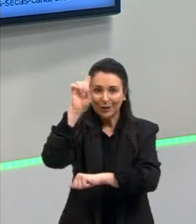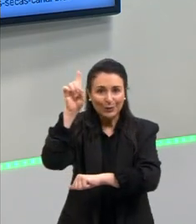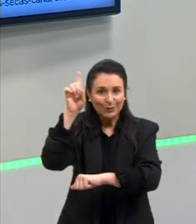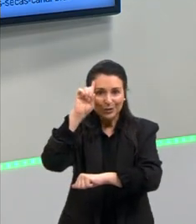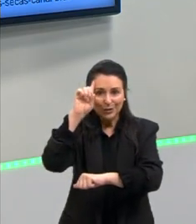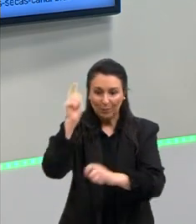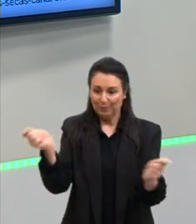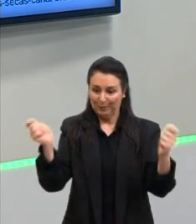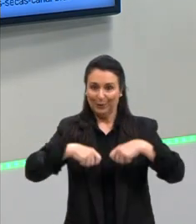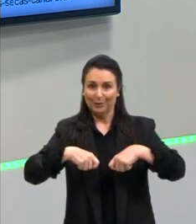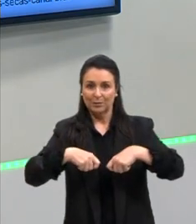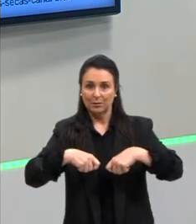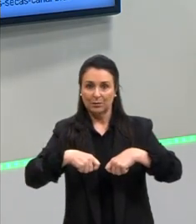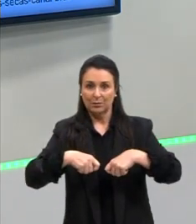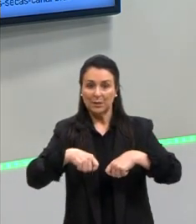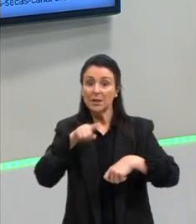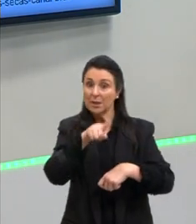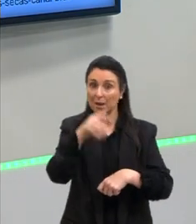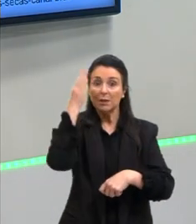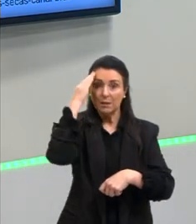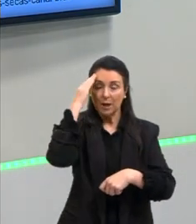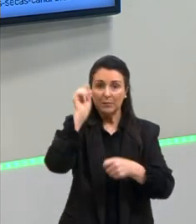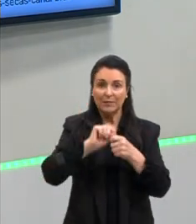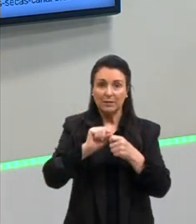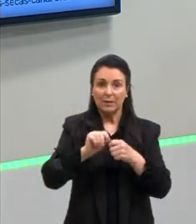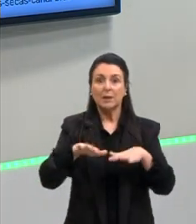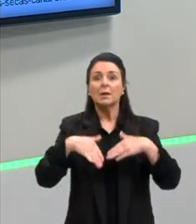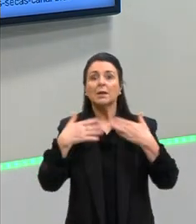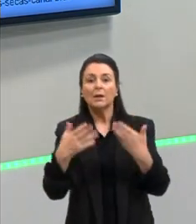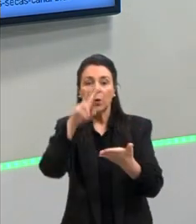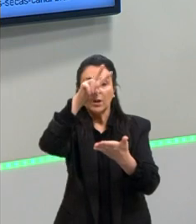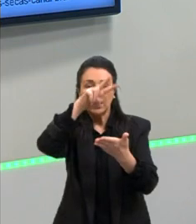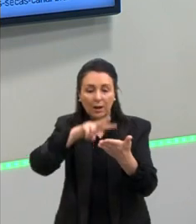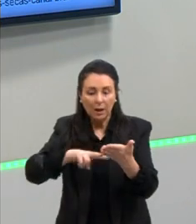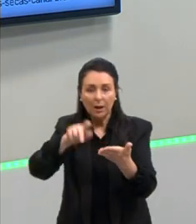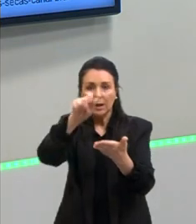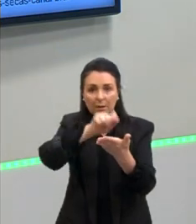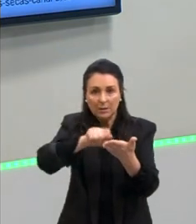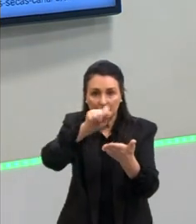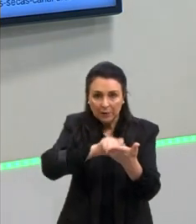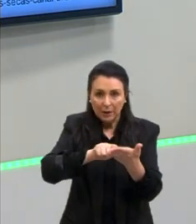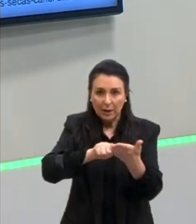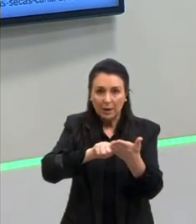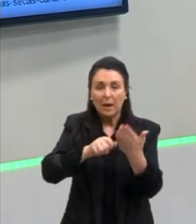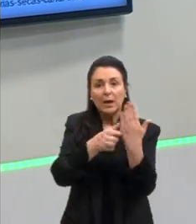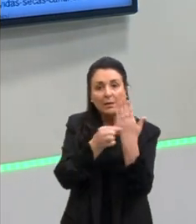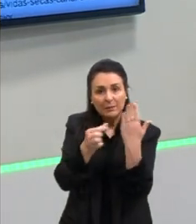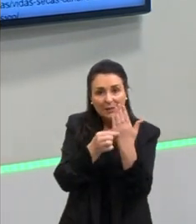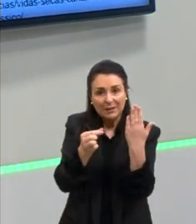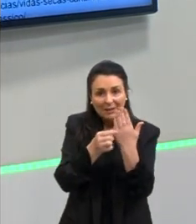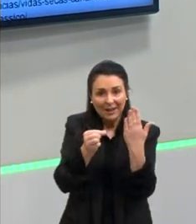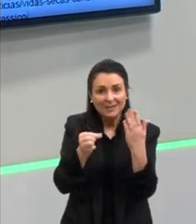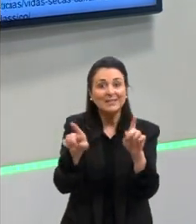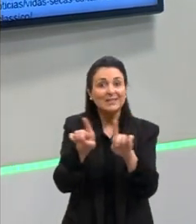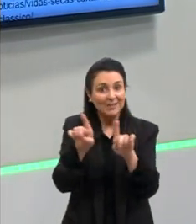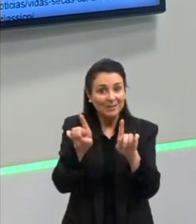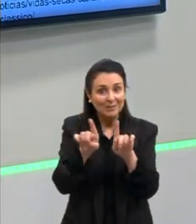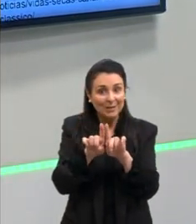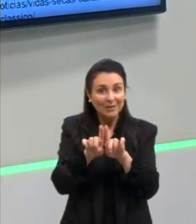sabe fazer logo ler escrever e essas habilidades estão bem serão da mesma